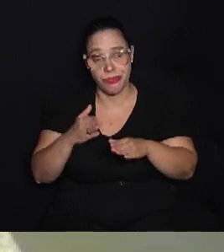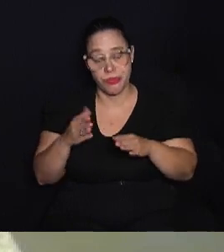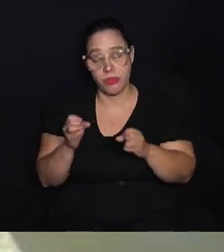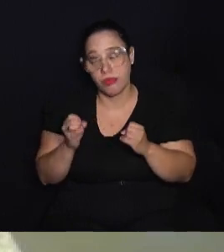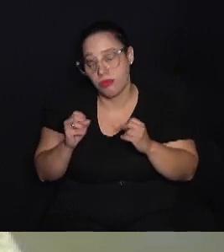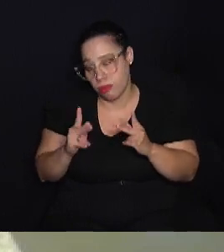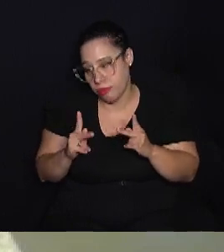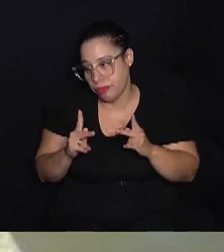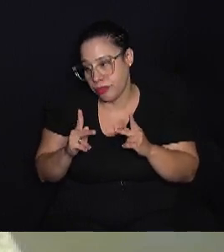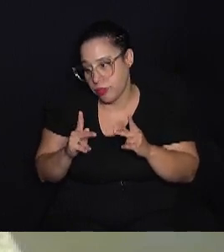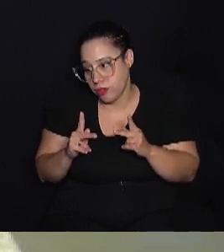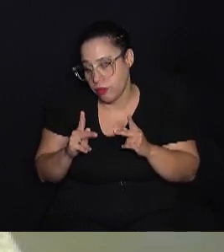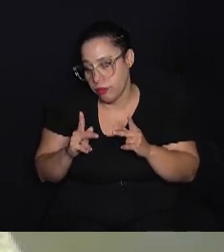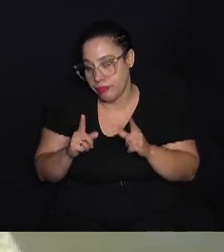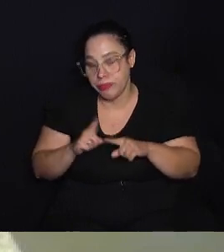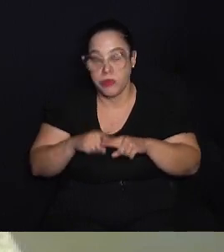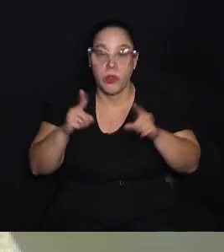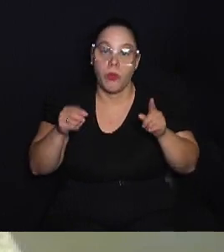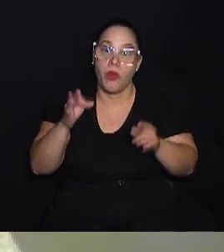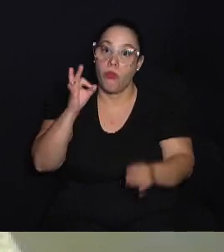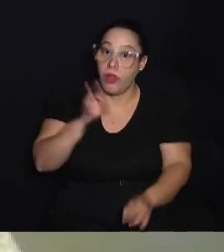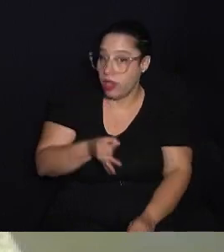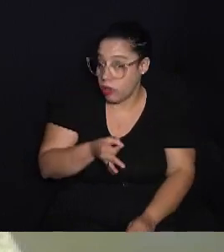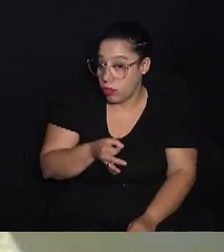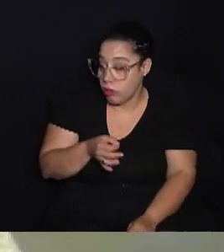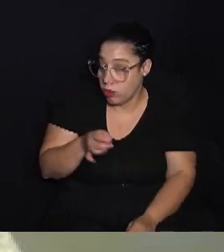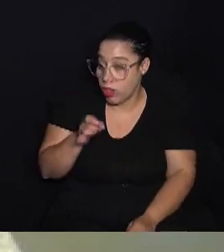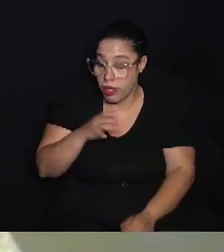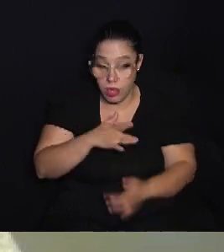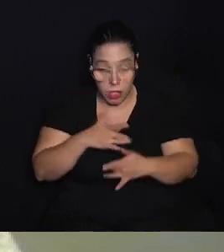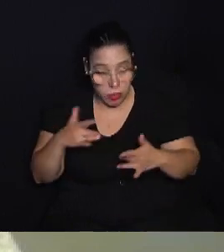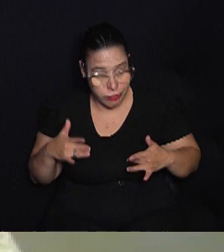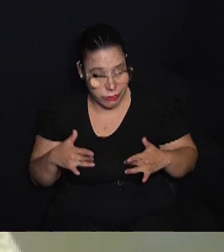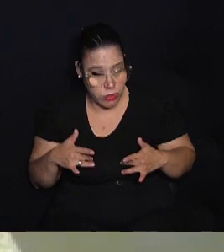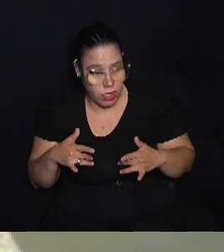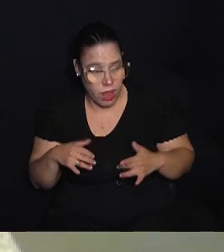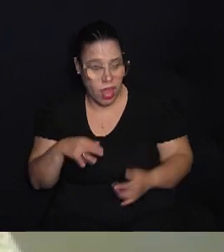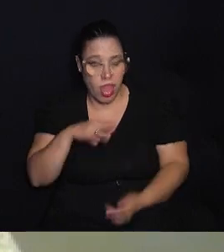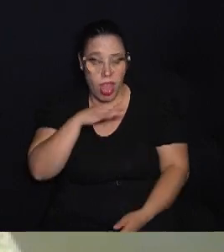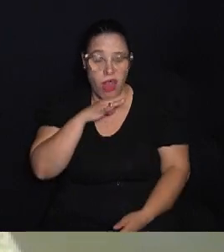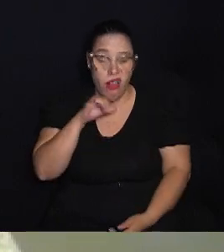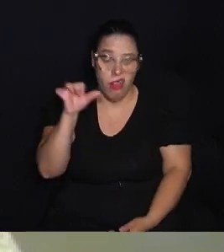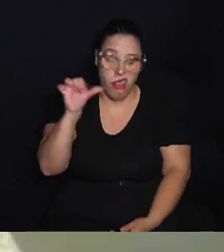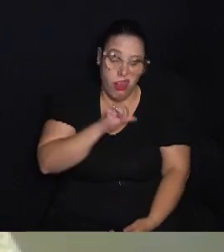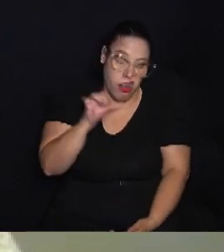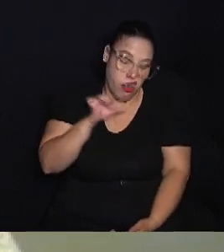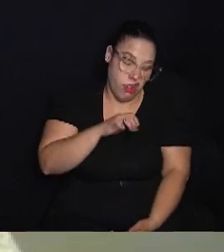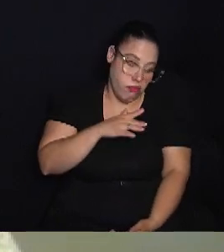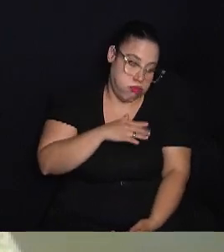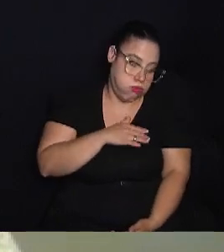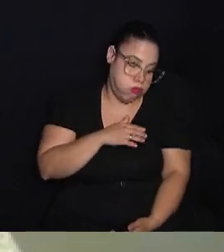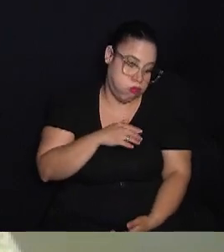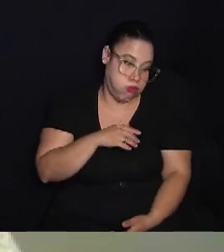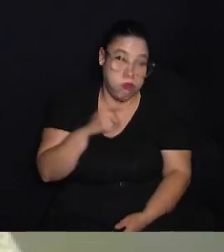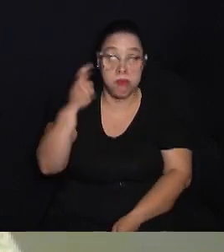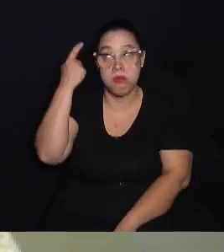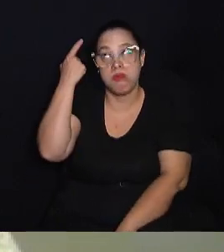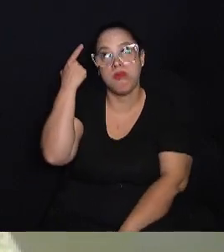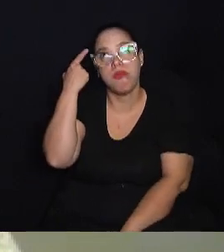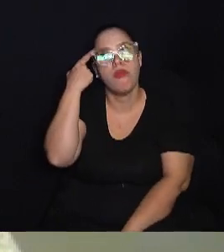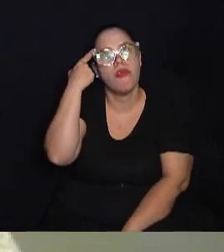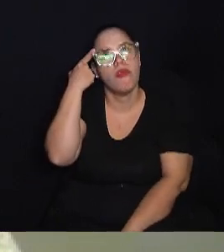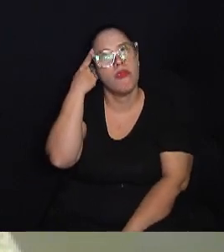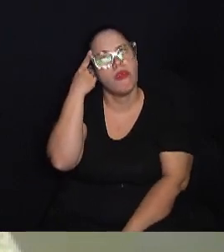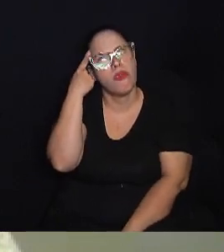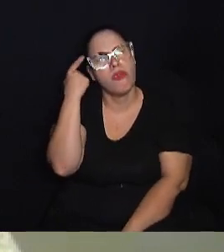tá? De platô. Mas o fato é que esses hábitos nocivos, essa má qualidade de vida que a gente tem, repercute no cérebro, que é uma.